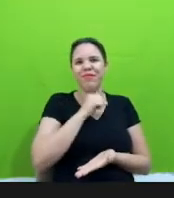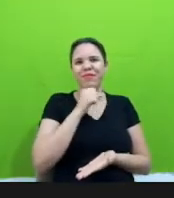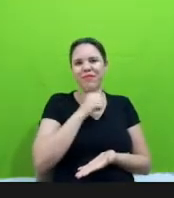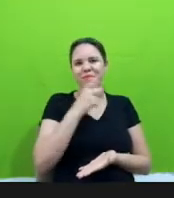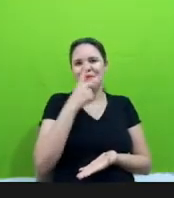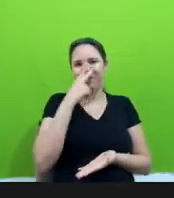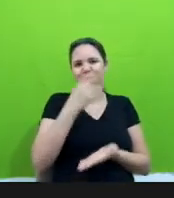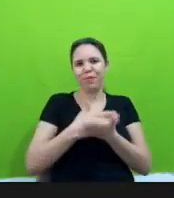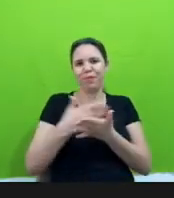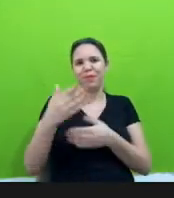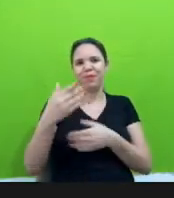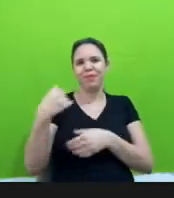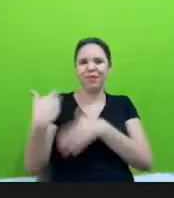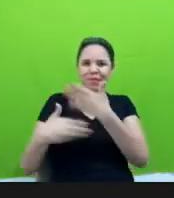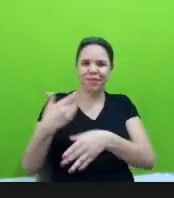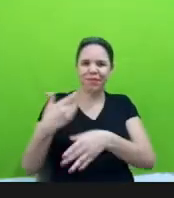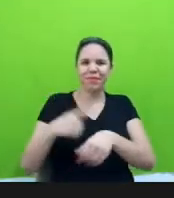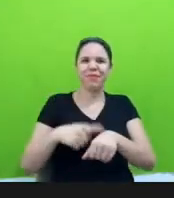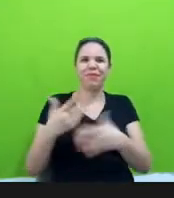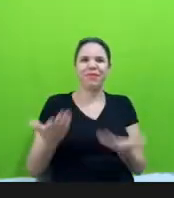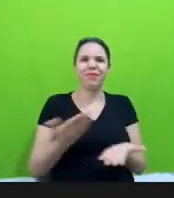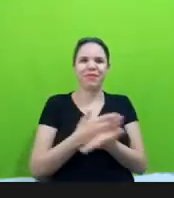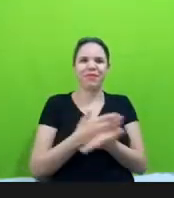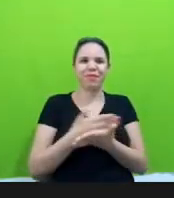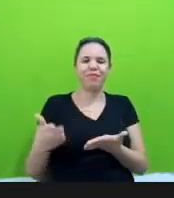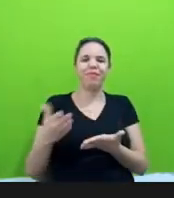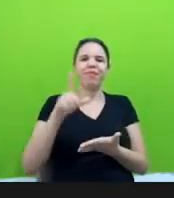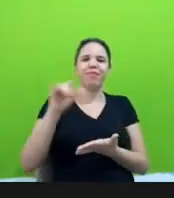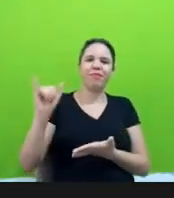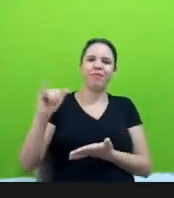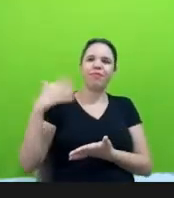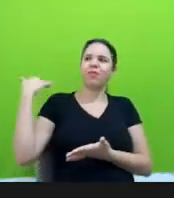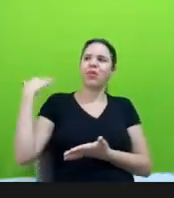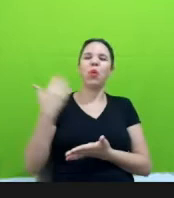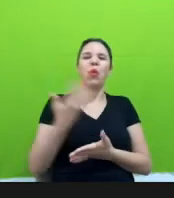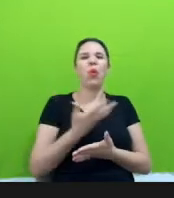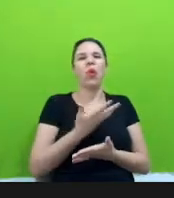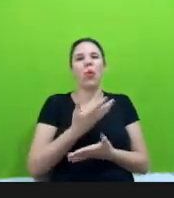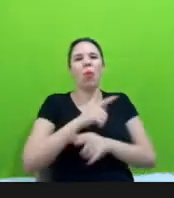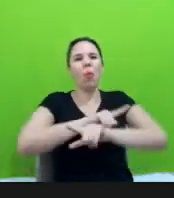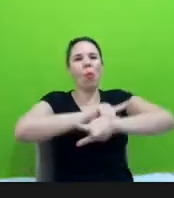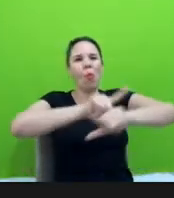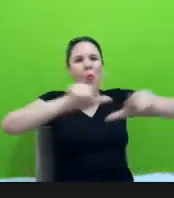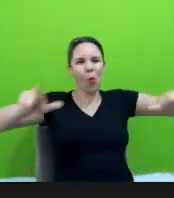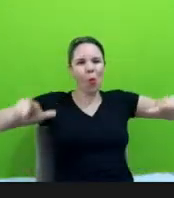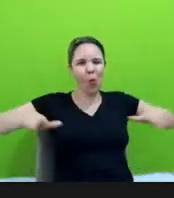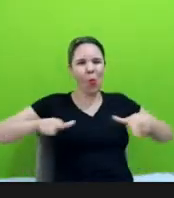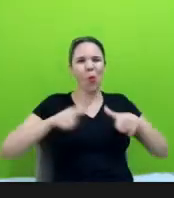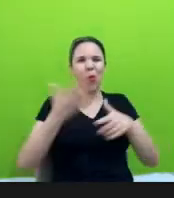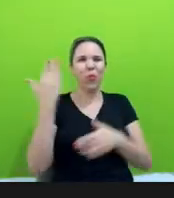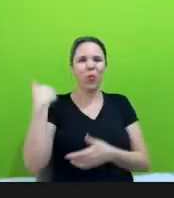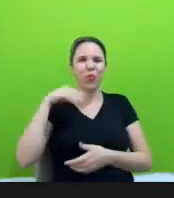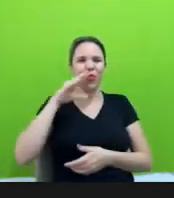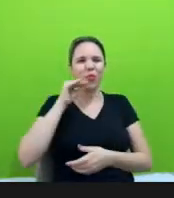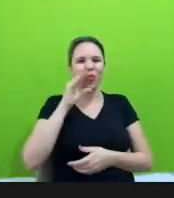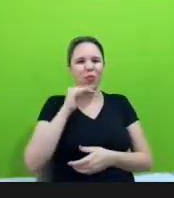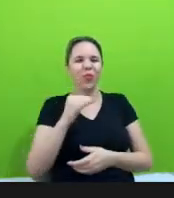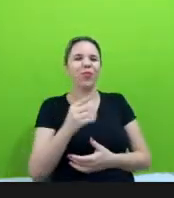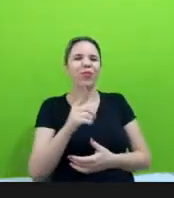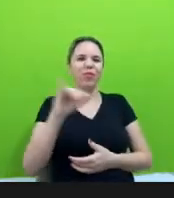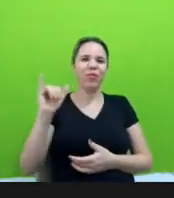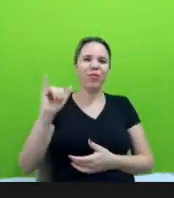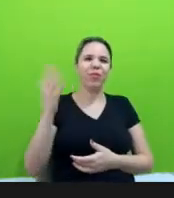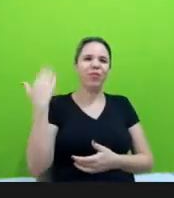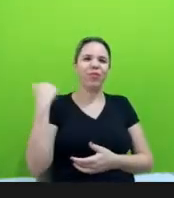tem um tempinho. E quando eu comecei a mexer com LAI, tudo era mato. E eu vi muitos casos de servidor descumprir a LAI assim, de